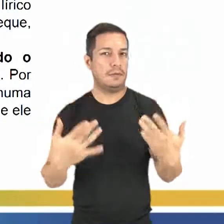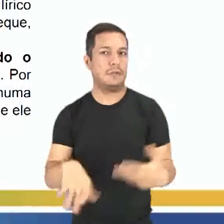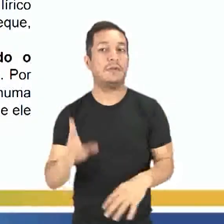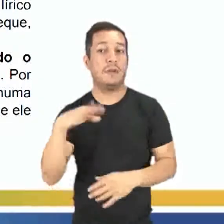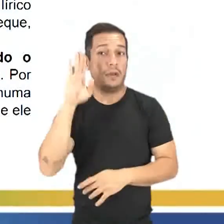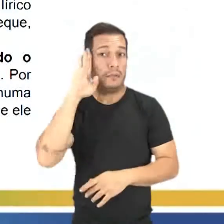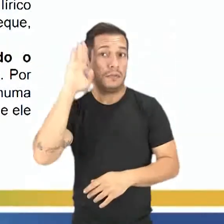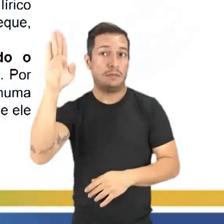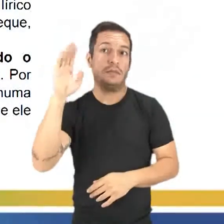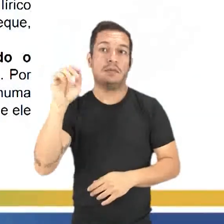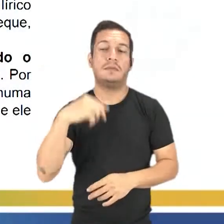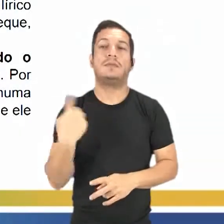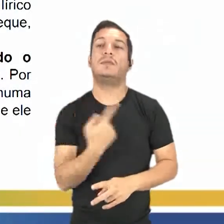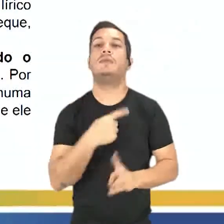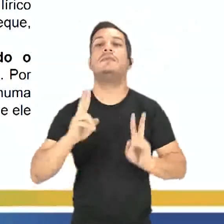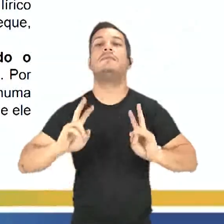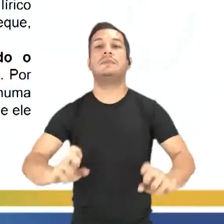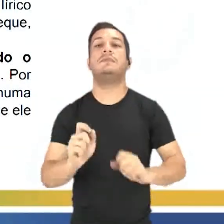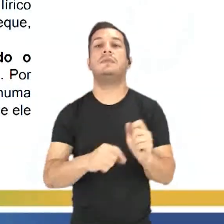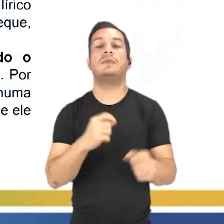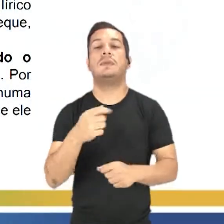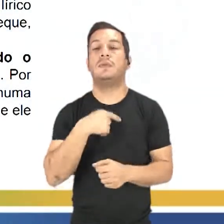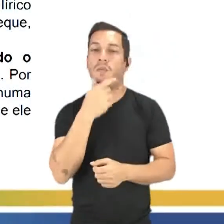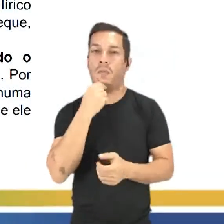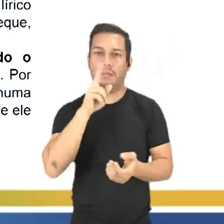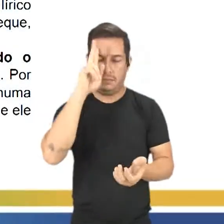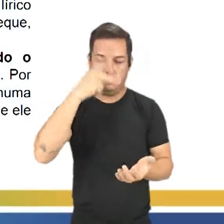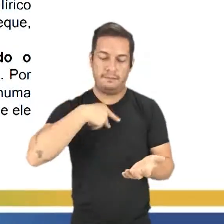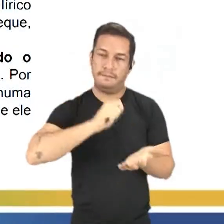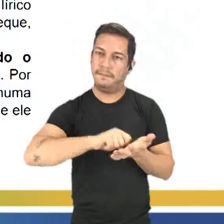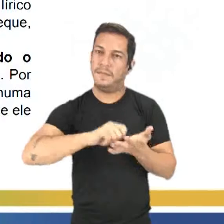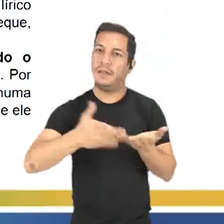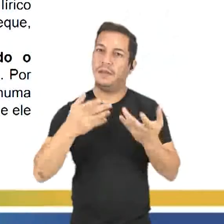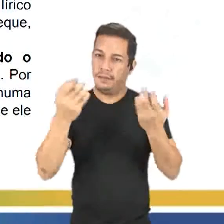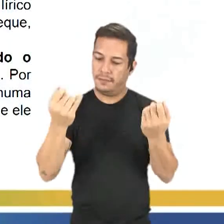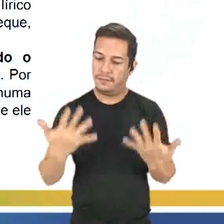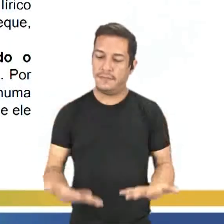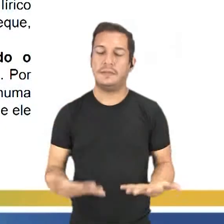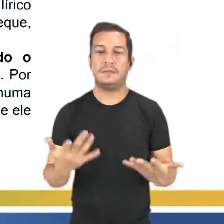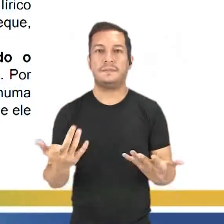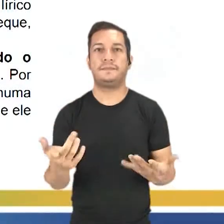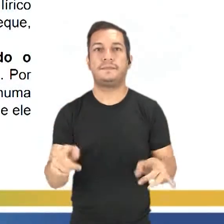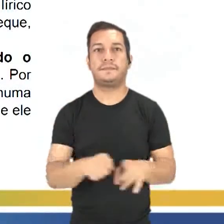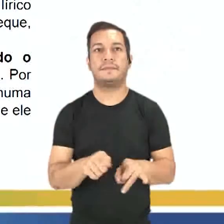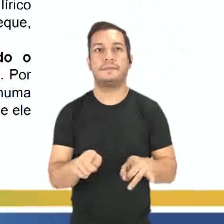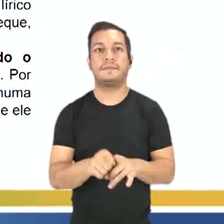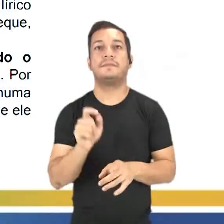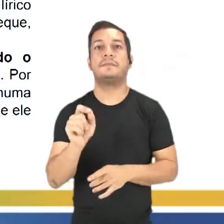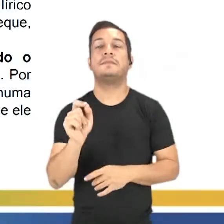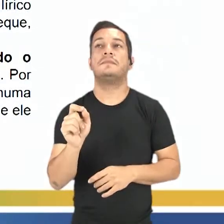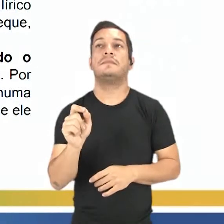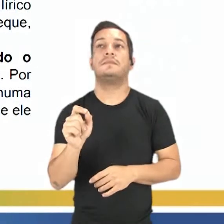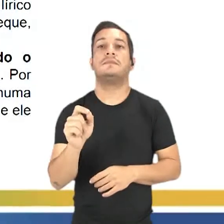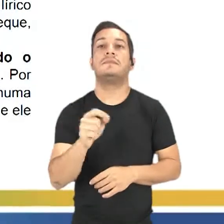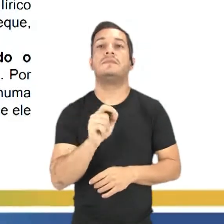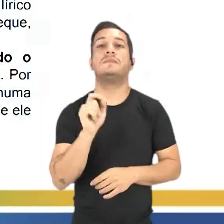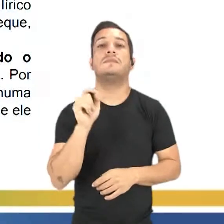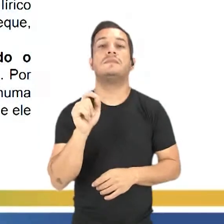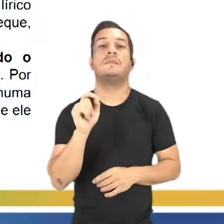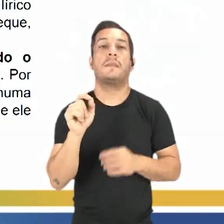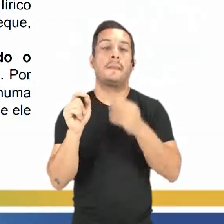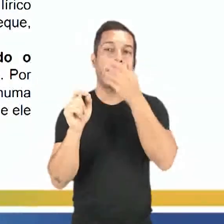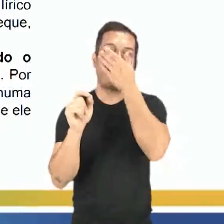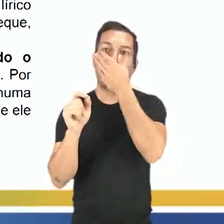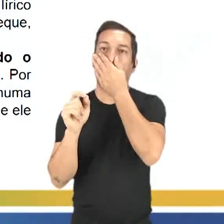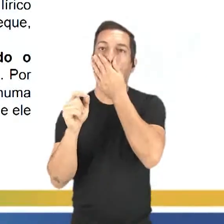para que possamos entender o que o autor quis dizer. E desse modo, o que na verdade